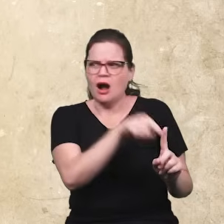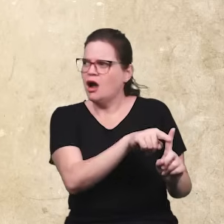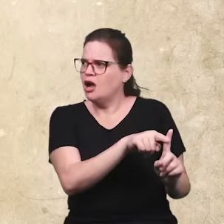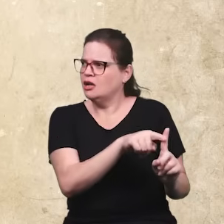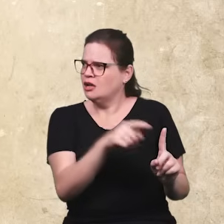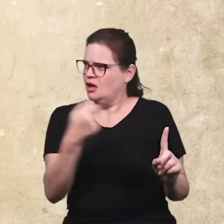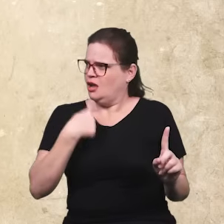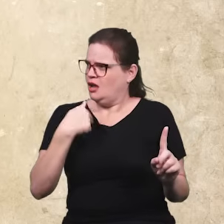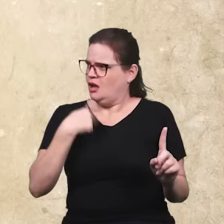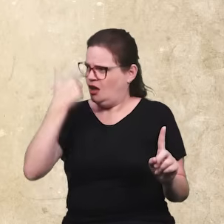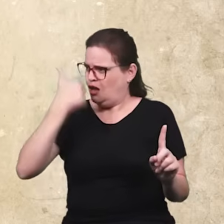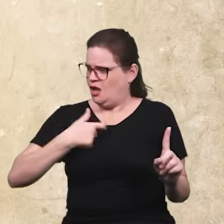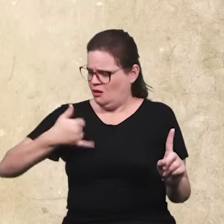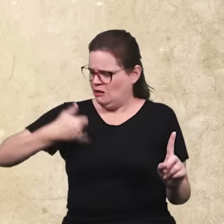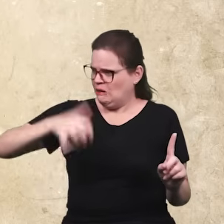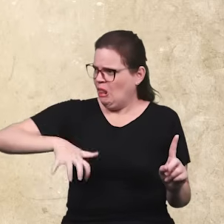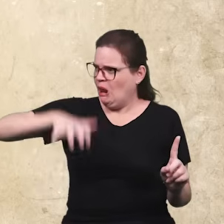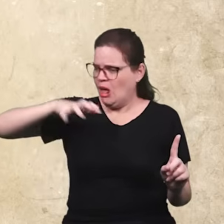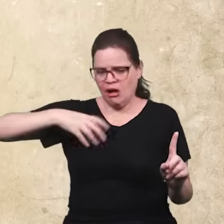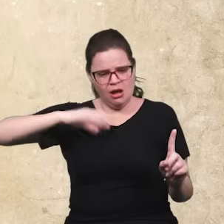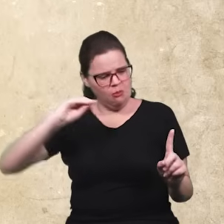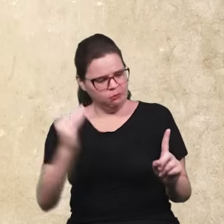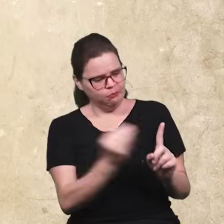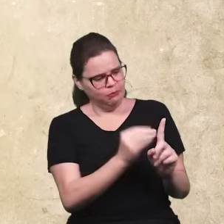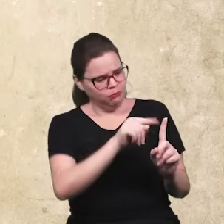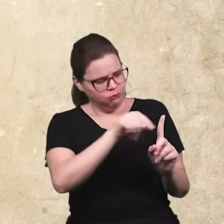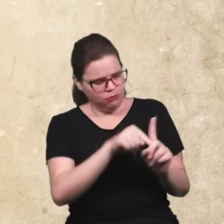ventre de sua mãe e nascer?